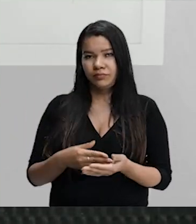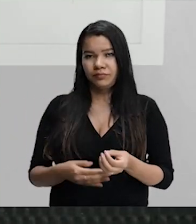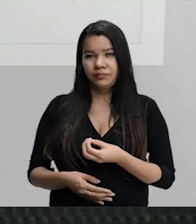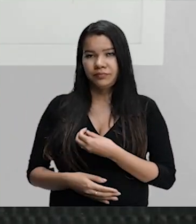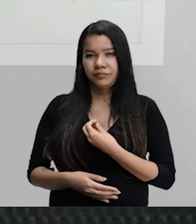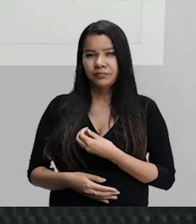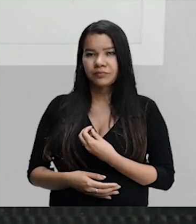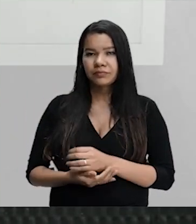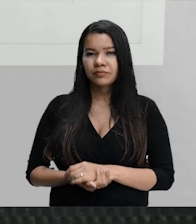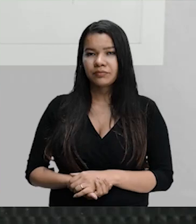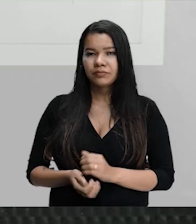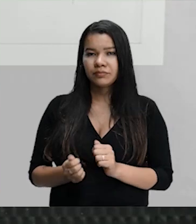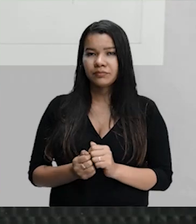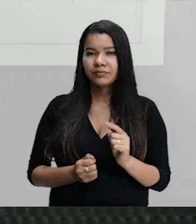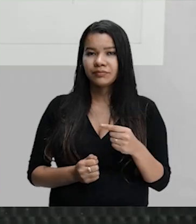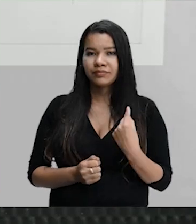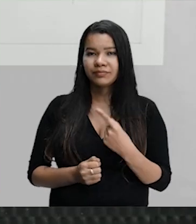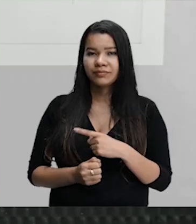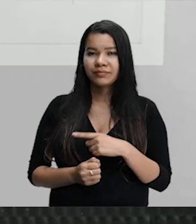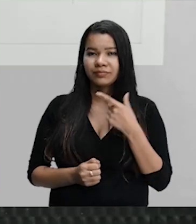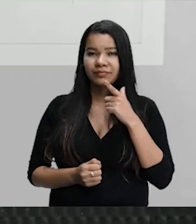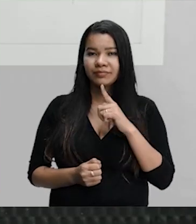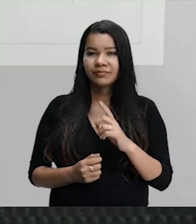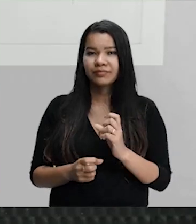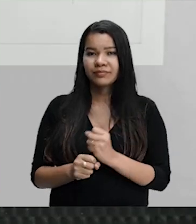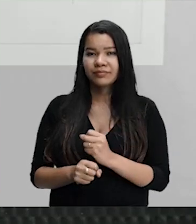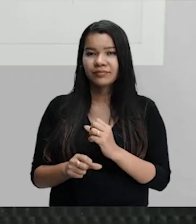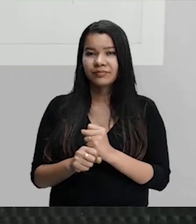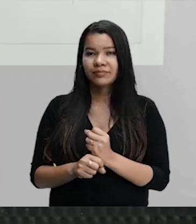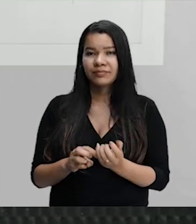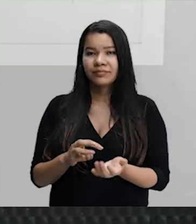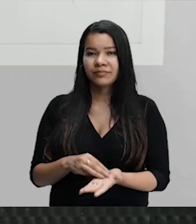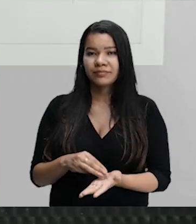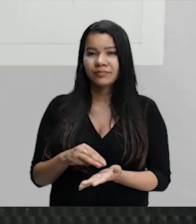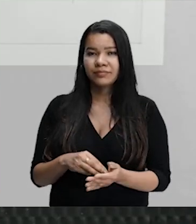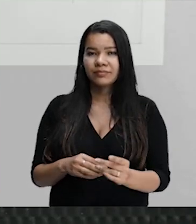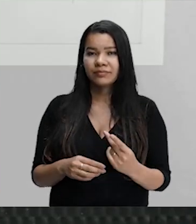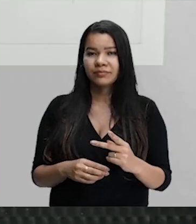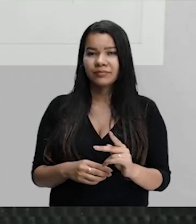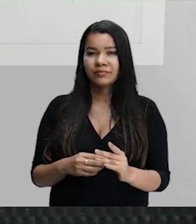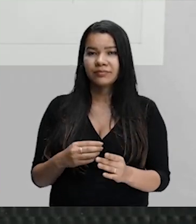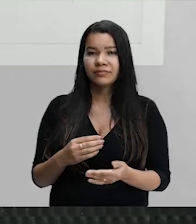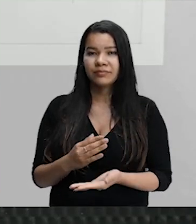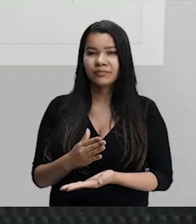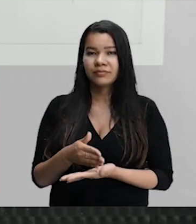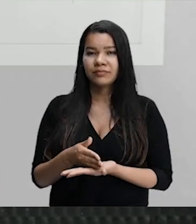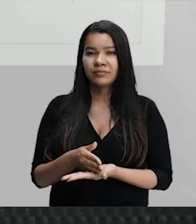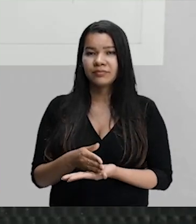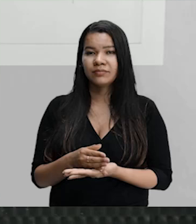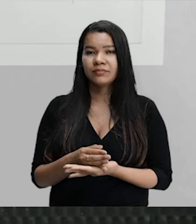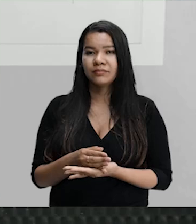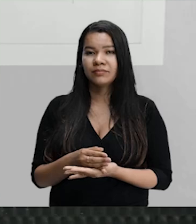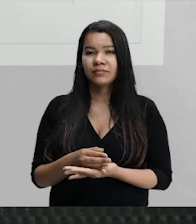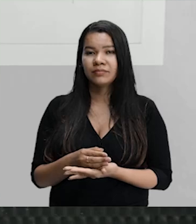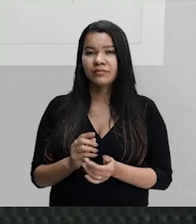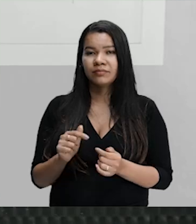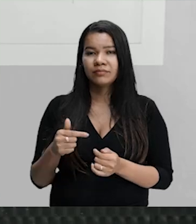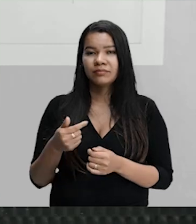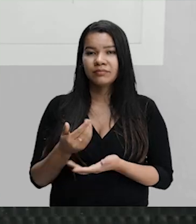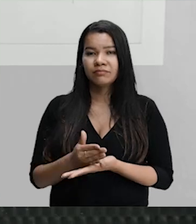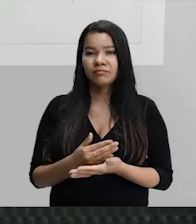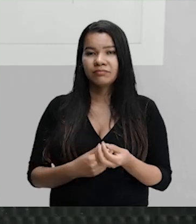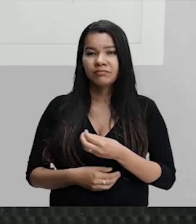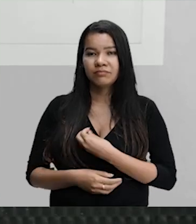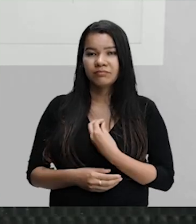isso? Então, com isso, nós conseguimos calcular aí a massa dessa amostra depois de um período de meia-vida, tá certo? Então, o certo é que ele